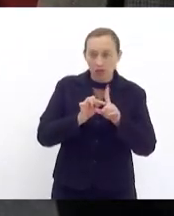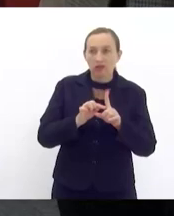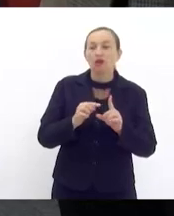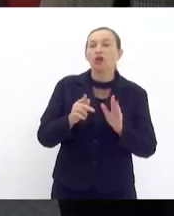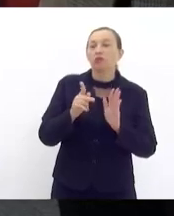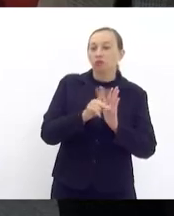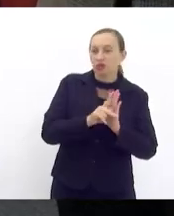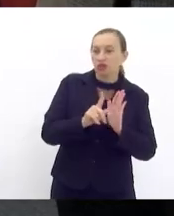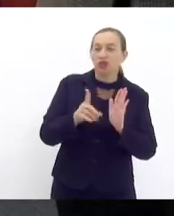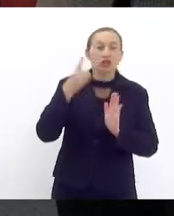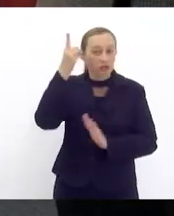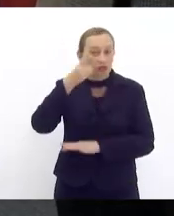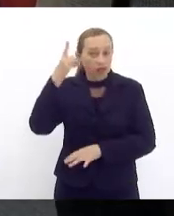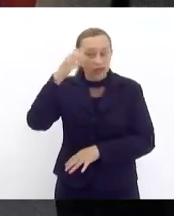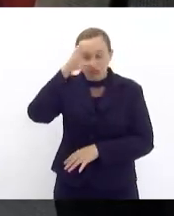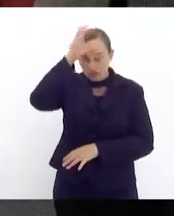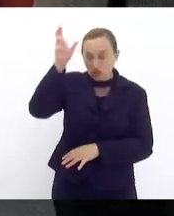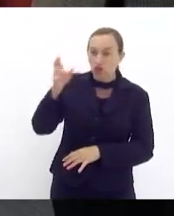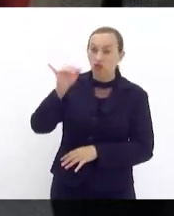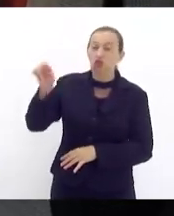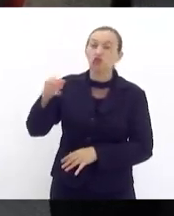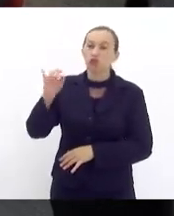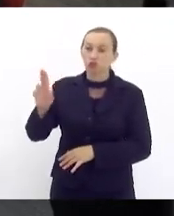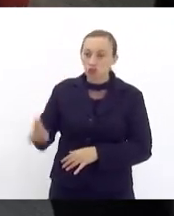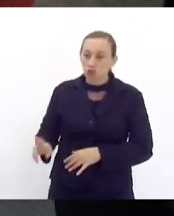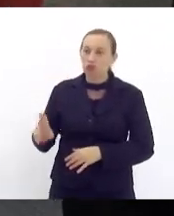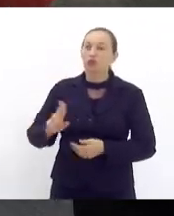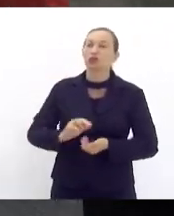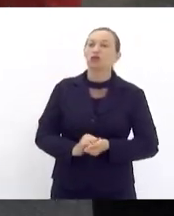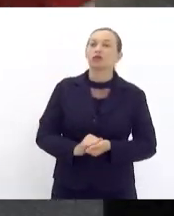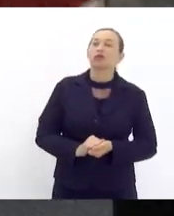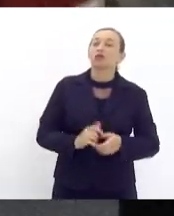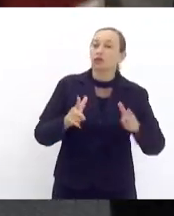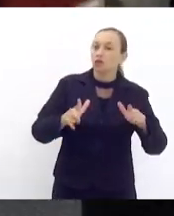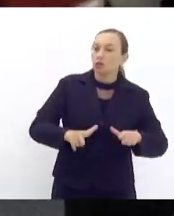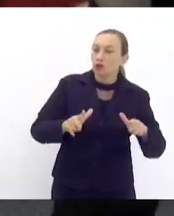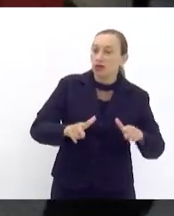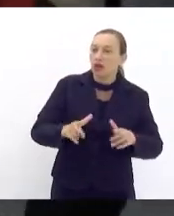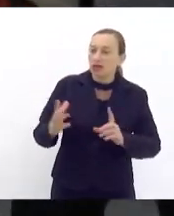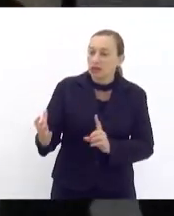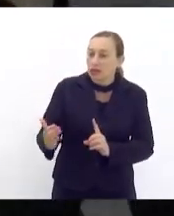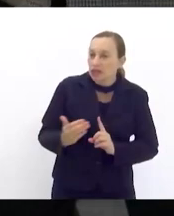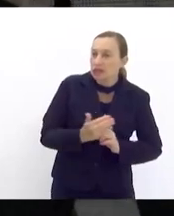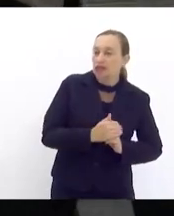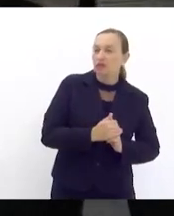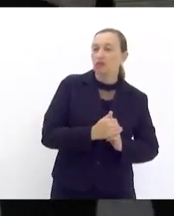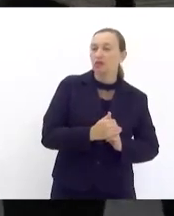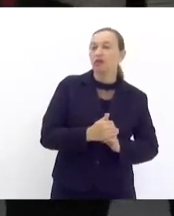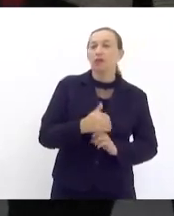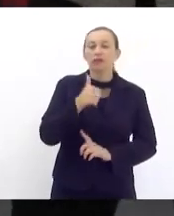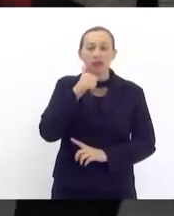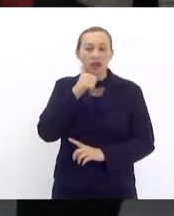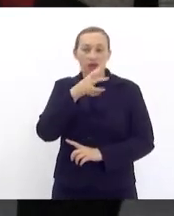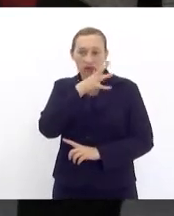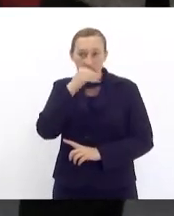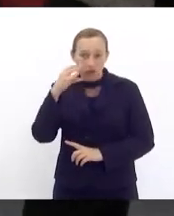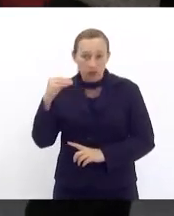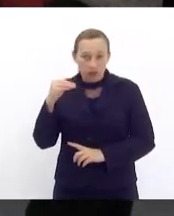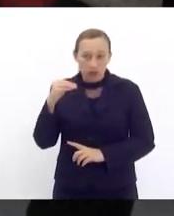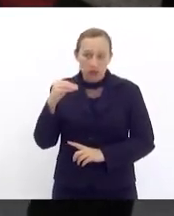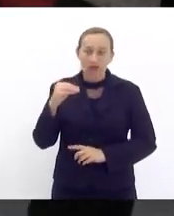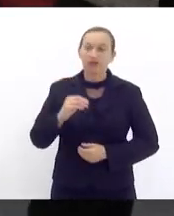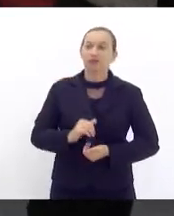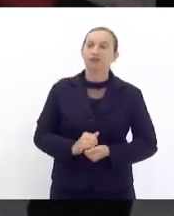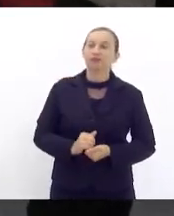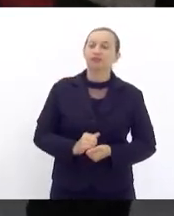autoria da deputada Tia Jô que implanta espaços de acolhimento para essas adolescentes que estão